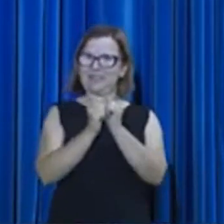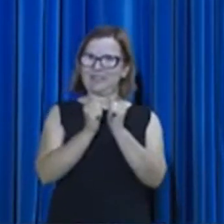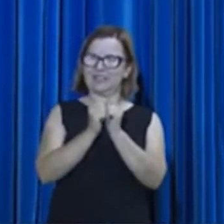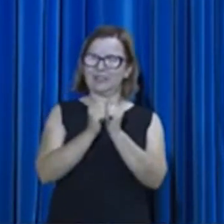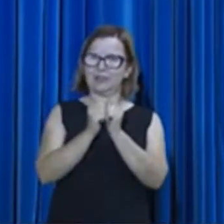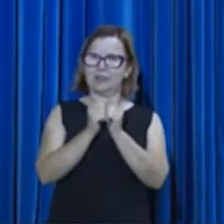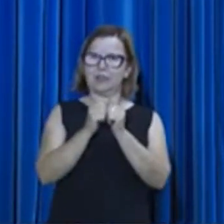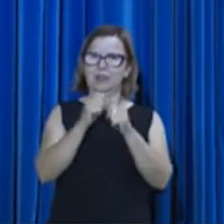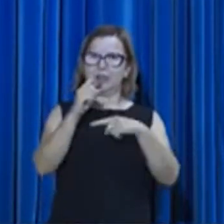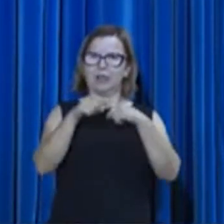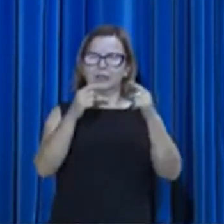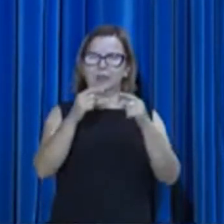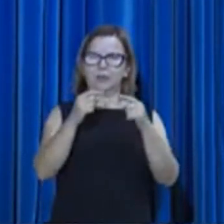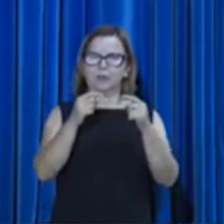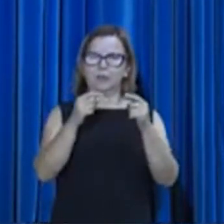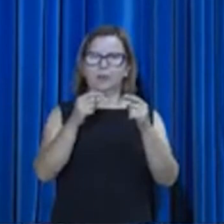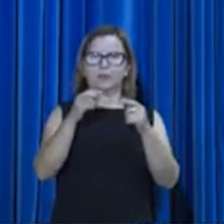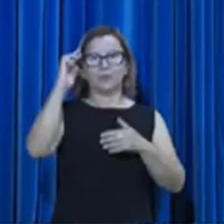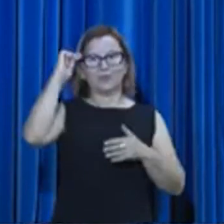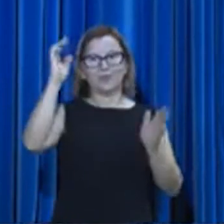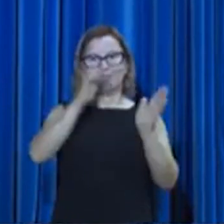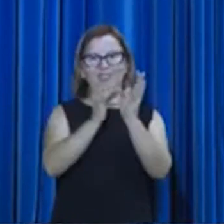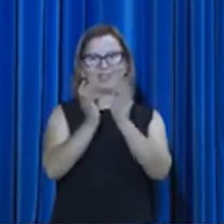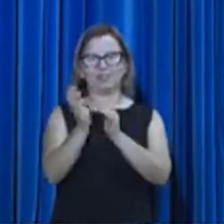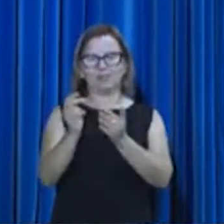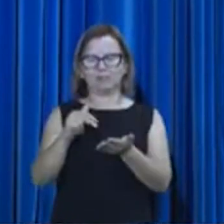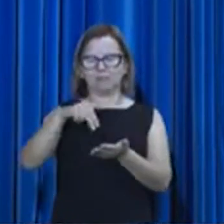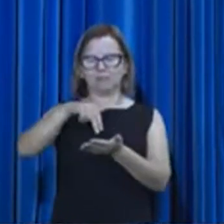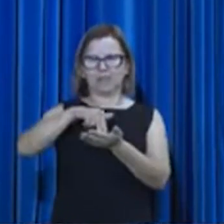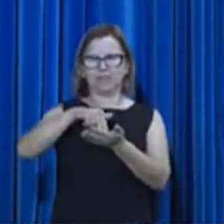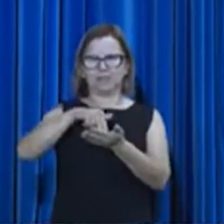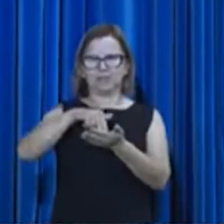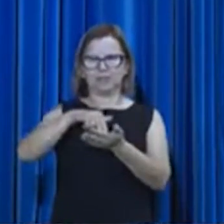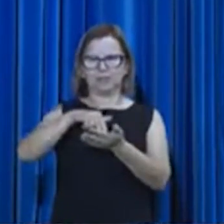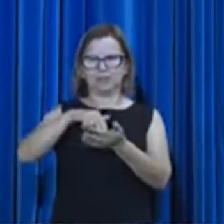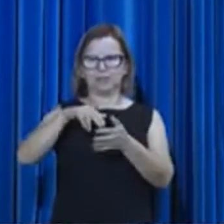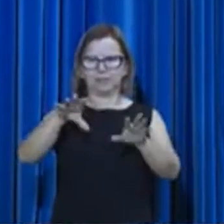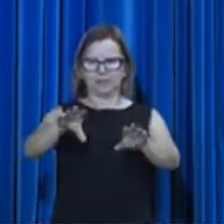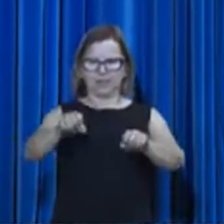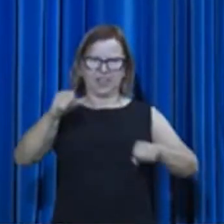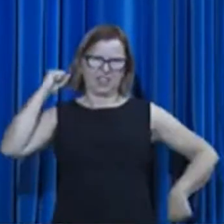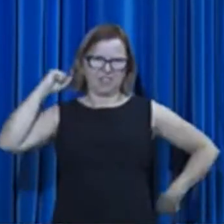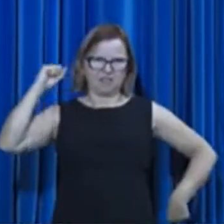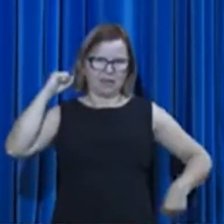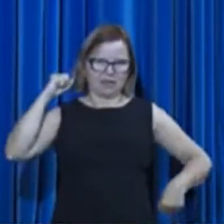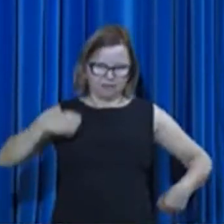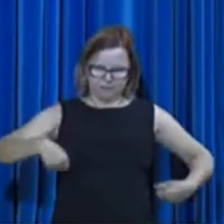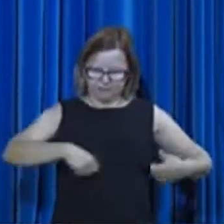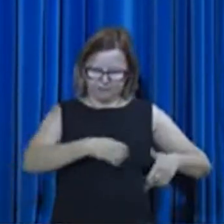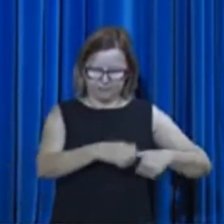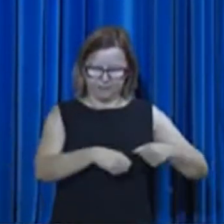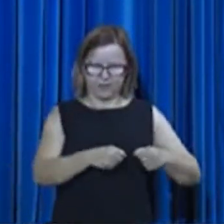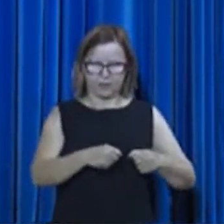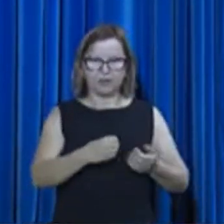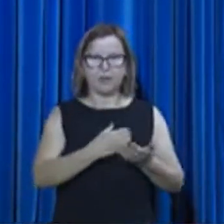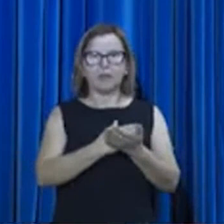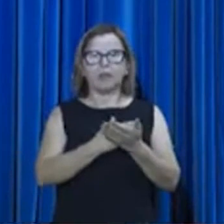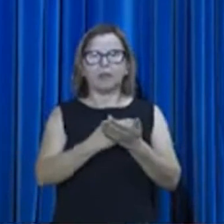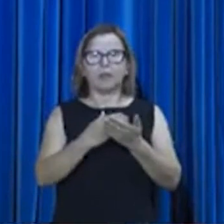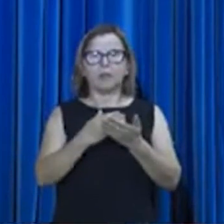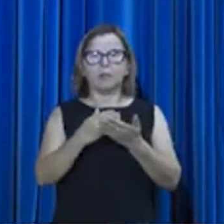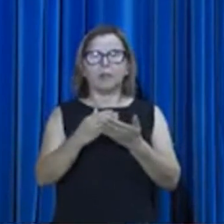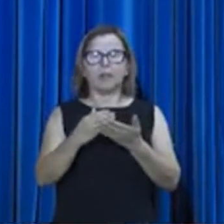se levanta, pega uma toalha, cinge e Ele vai lavar o pé